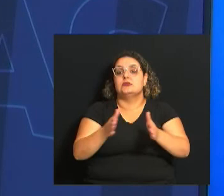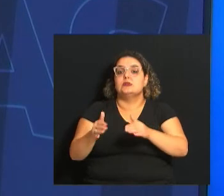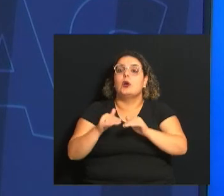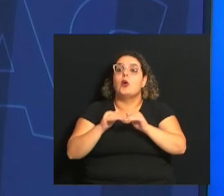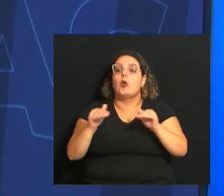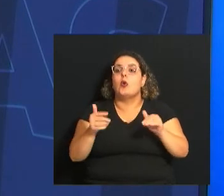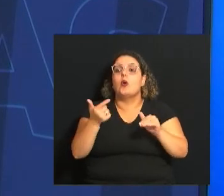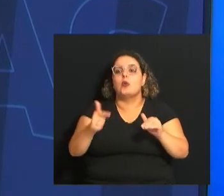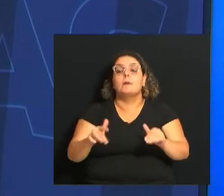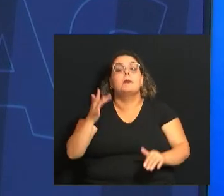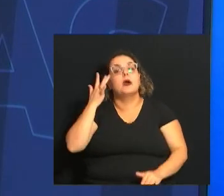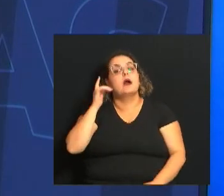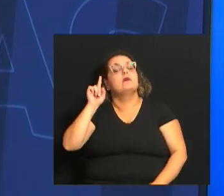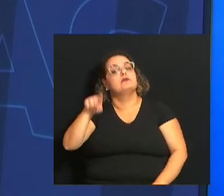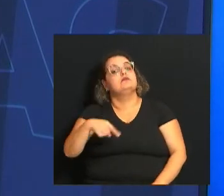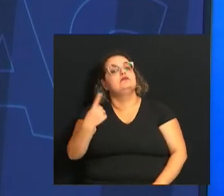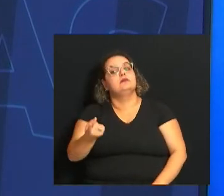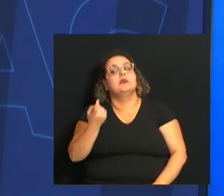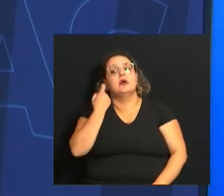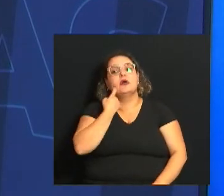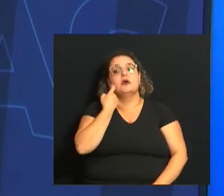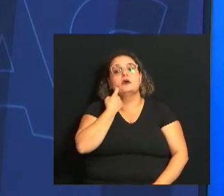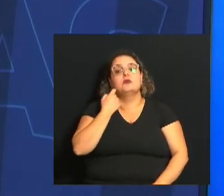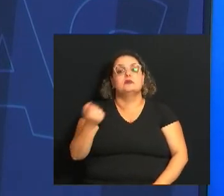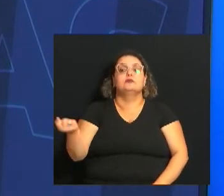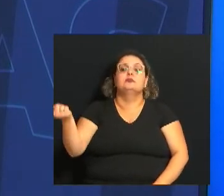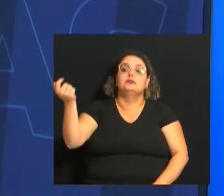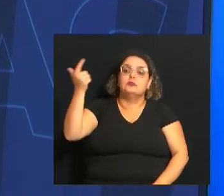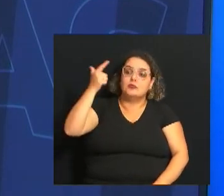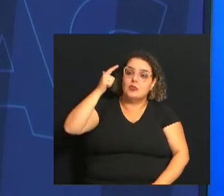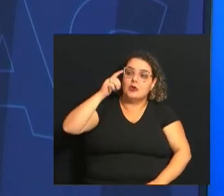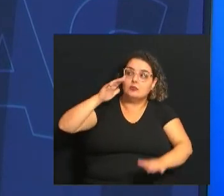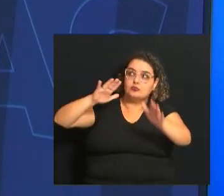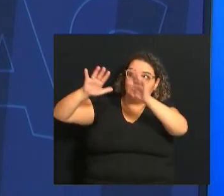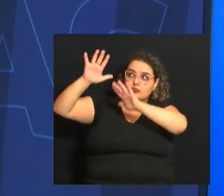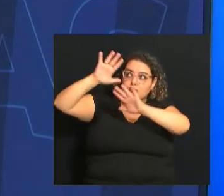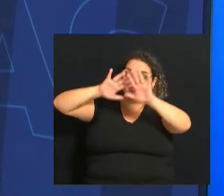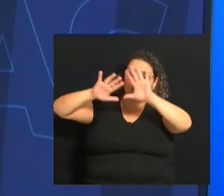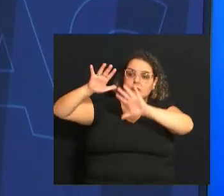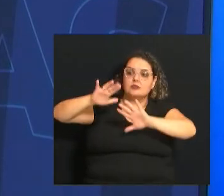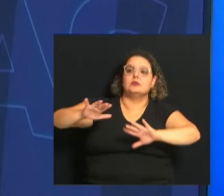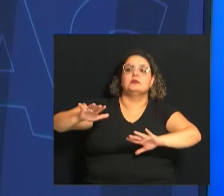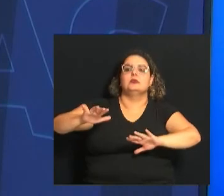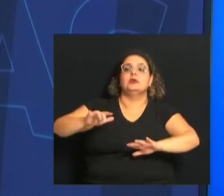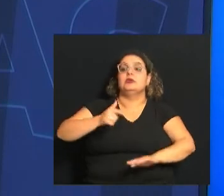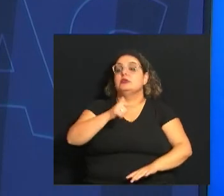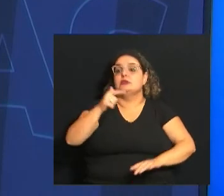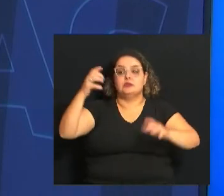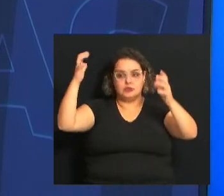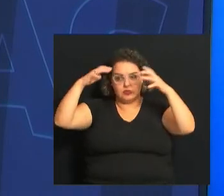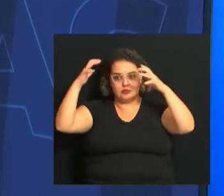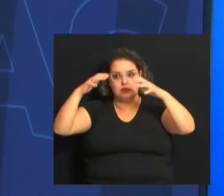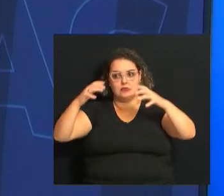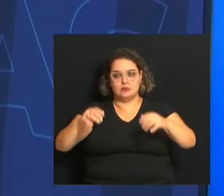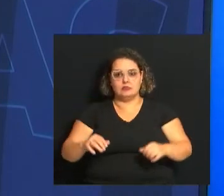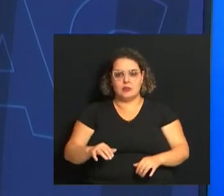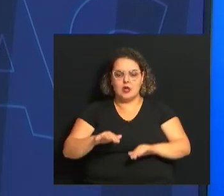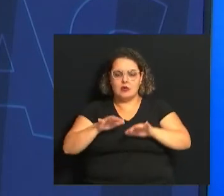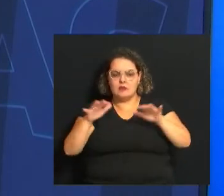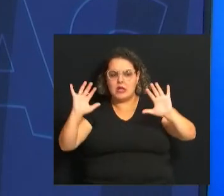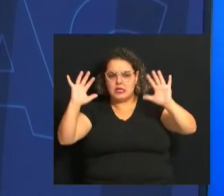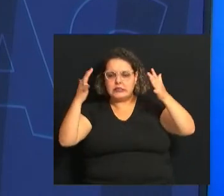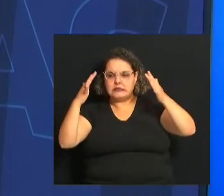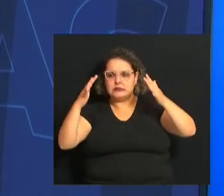para amanhã, sexta-feira, com o sol aparecendo entre nuvens e sem previsão de chuva, viu? O clima, ele